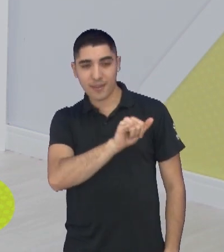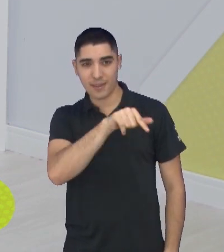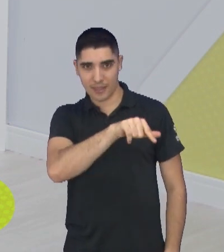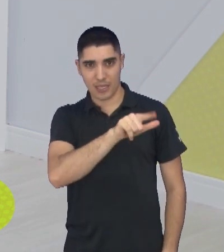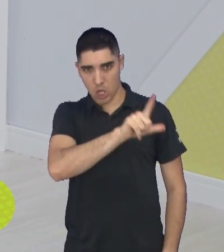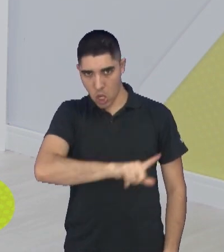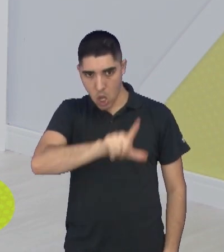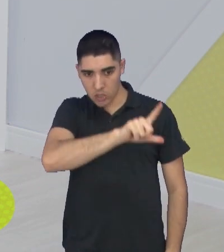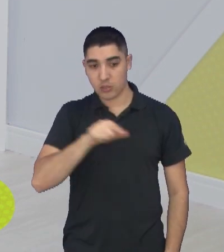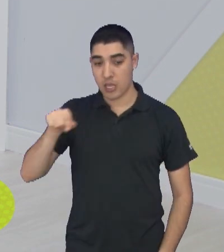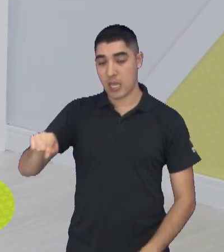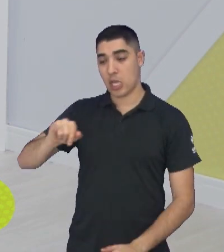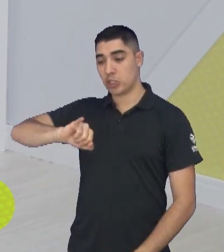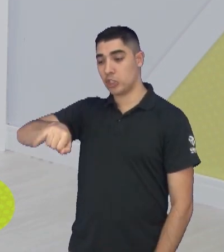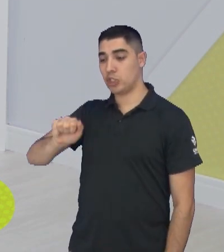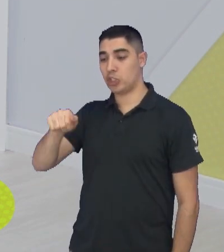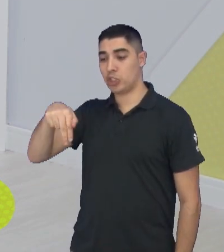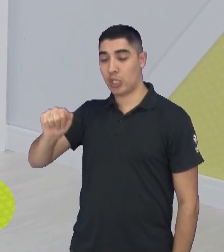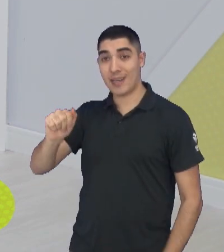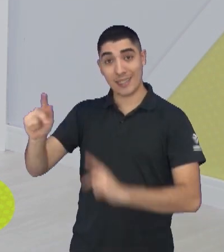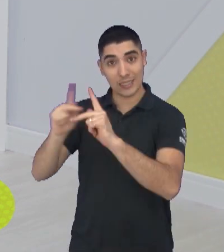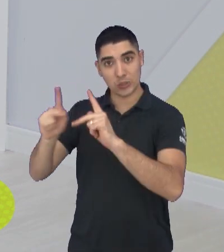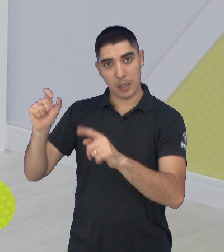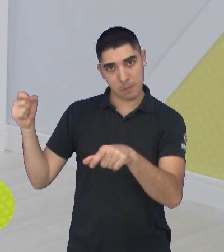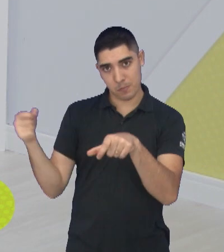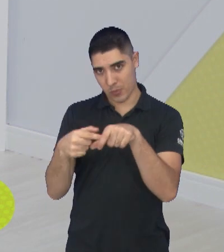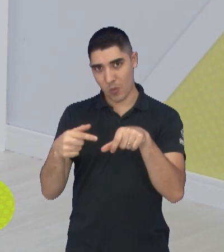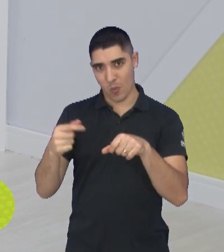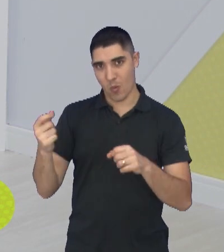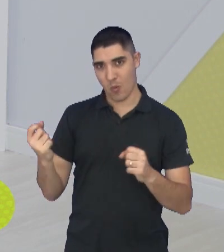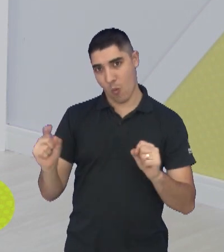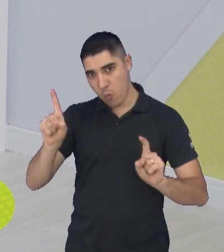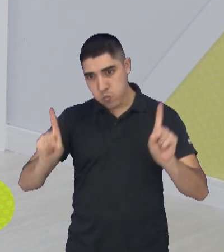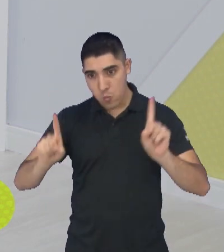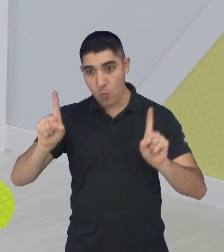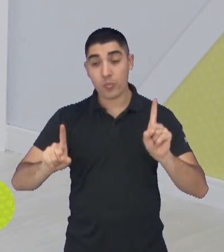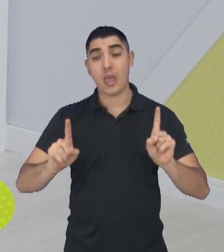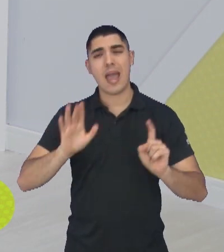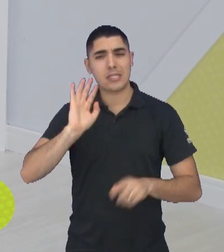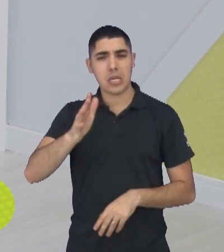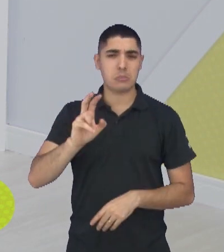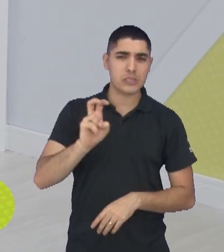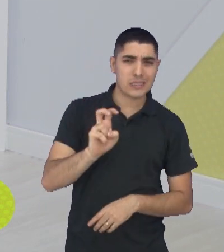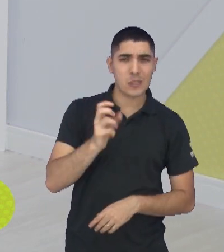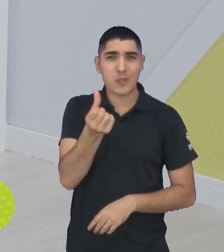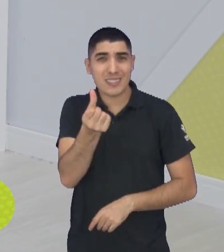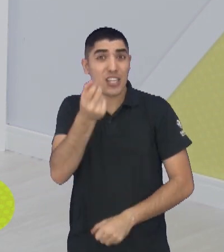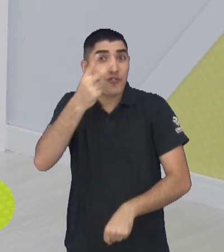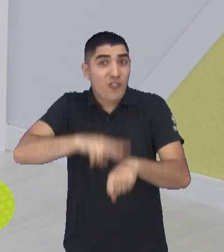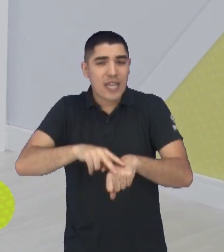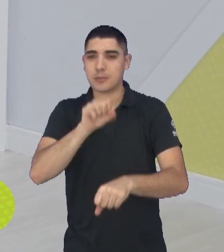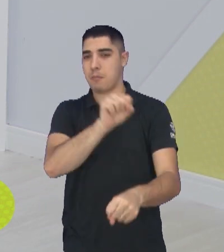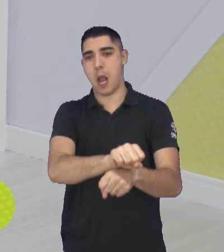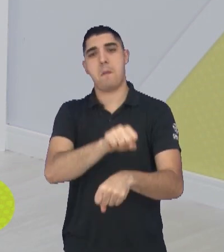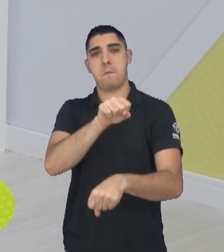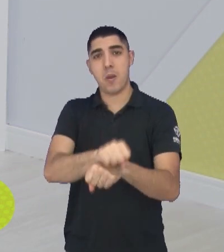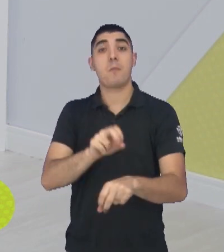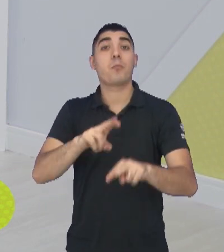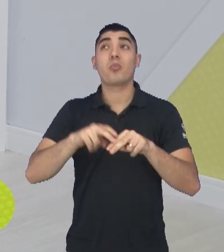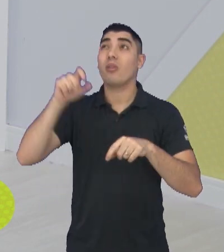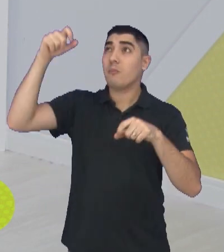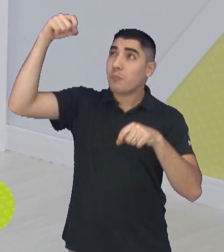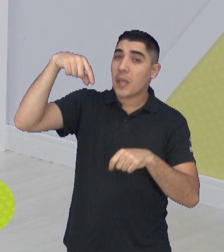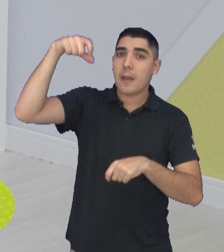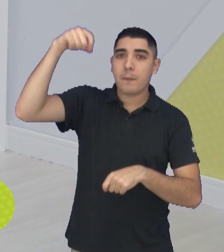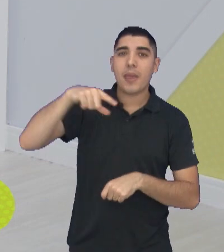para o São José. Aí a partida foi paralisada, aliás, ela foi paralisada várias vezes, mas 5, 6 vezes ela foi paralisada por conta de goteiras no ginásio.